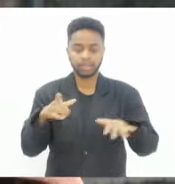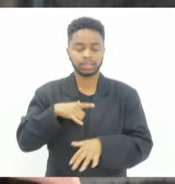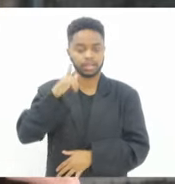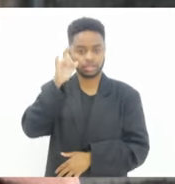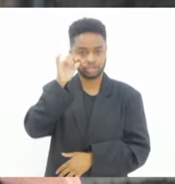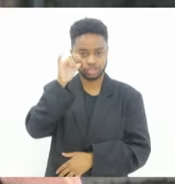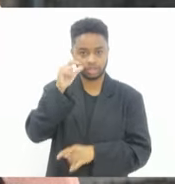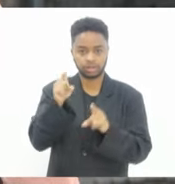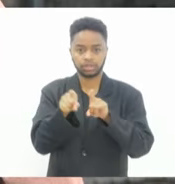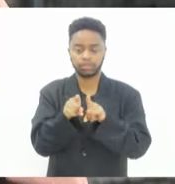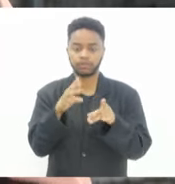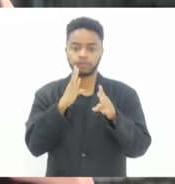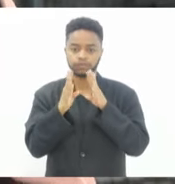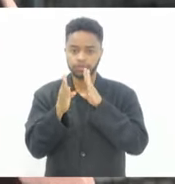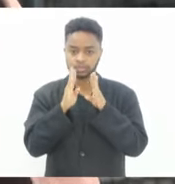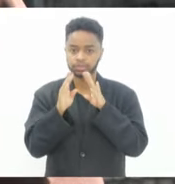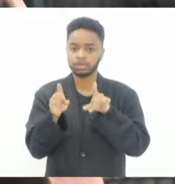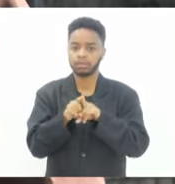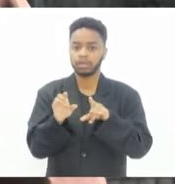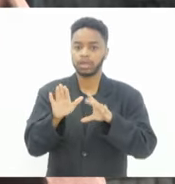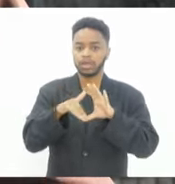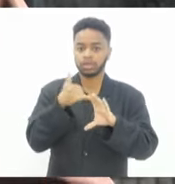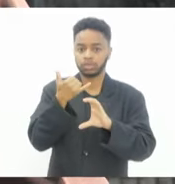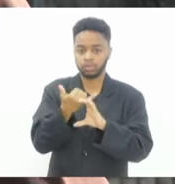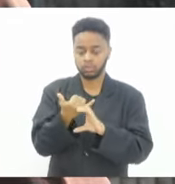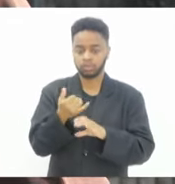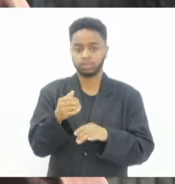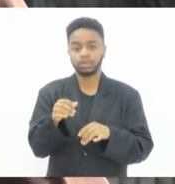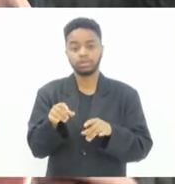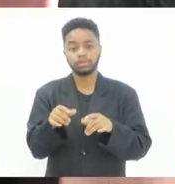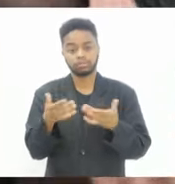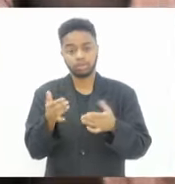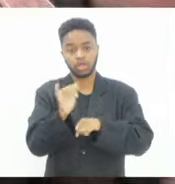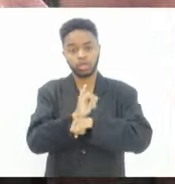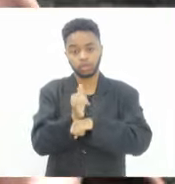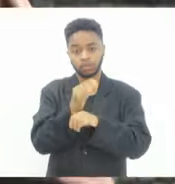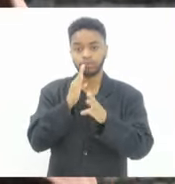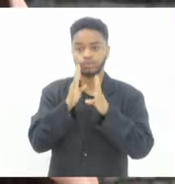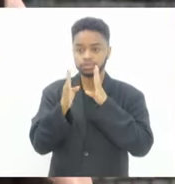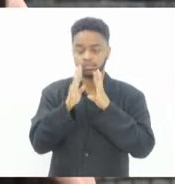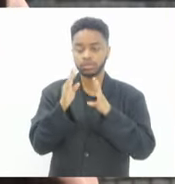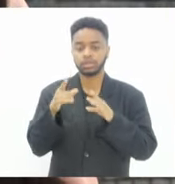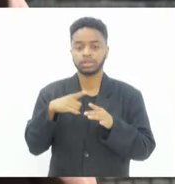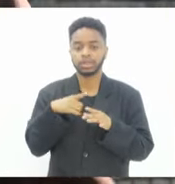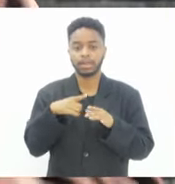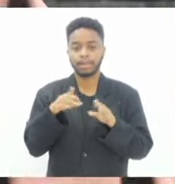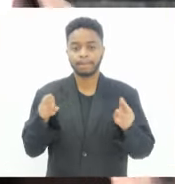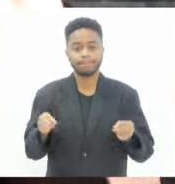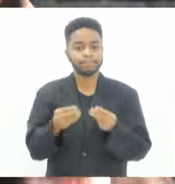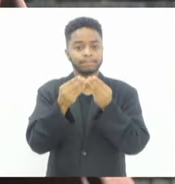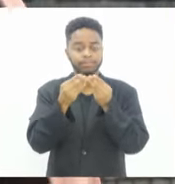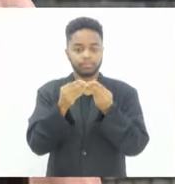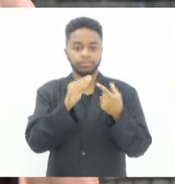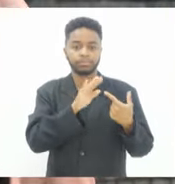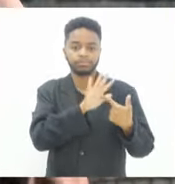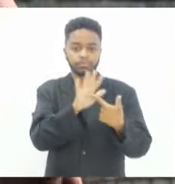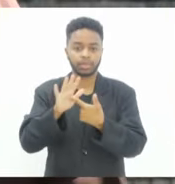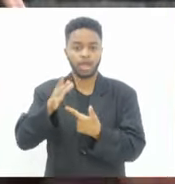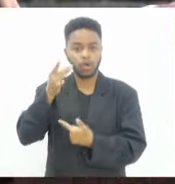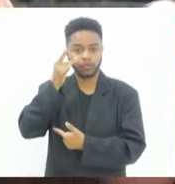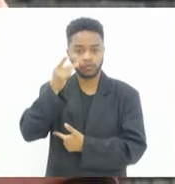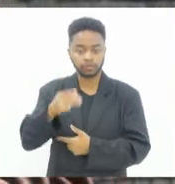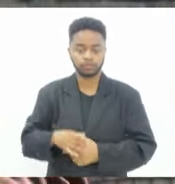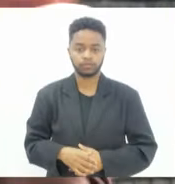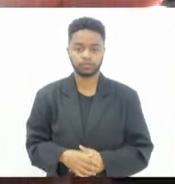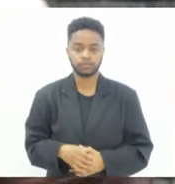Instagram, Facebook e YouTube. Pelo YouTube e pelo Facebook, as celebrações da missa são transmitidas ao vivo.